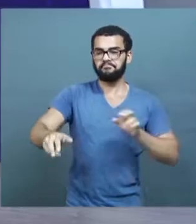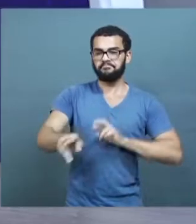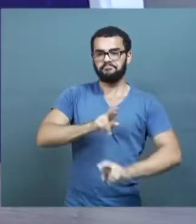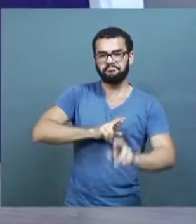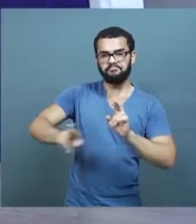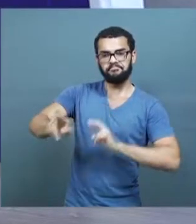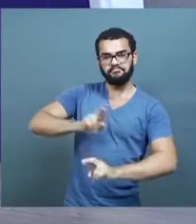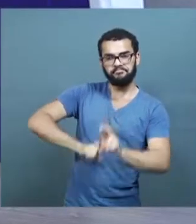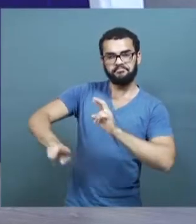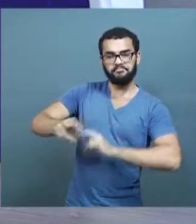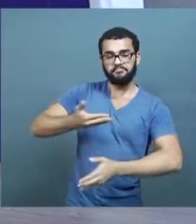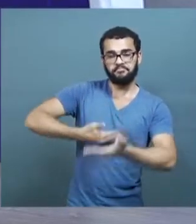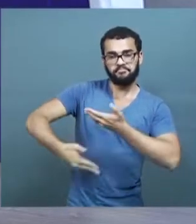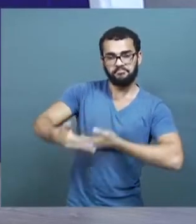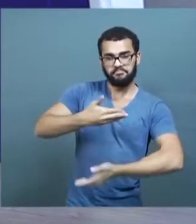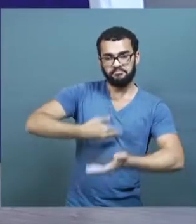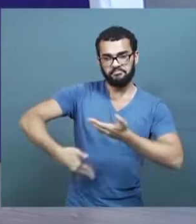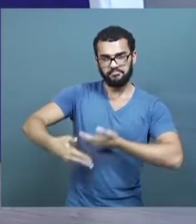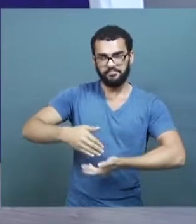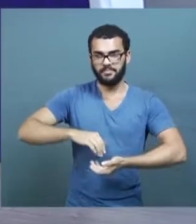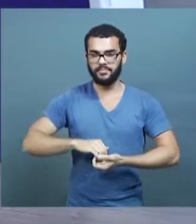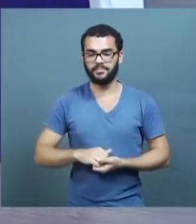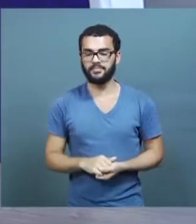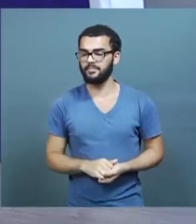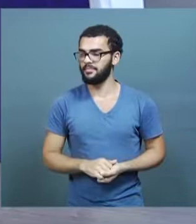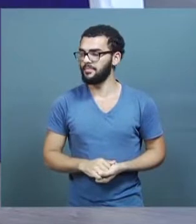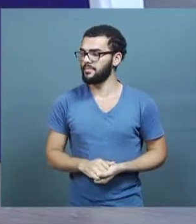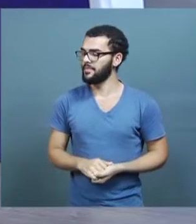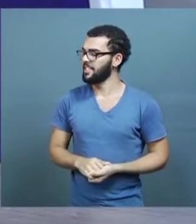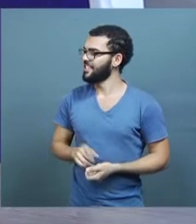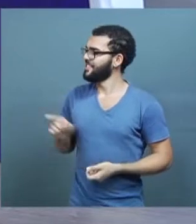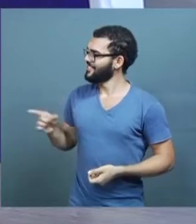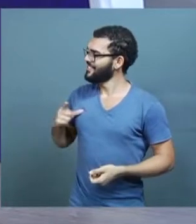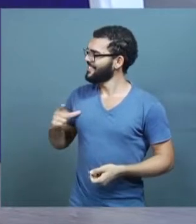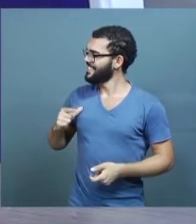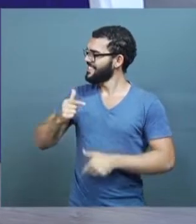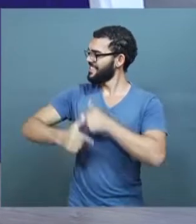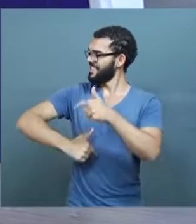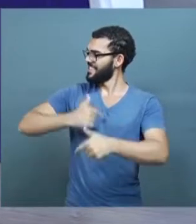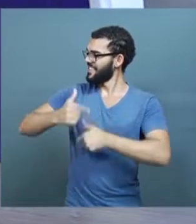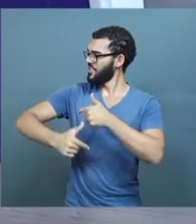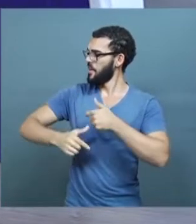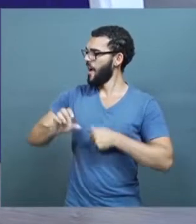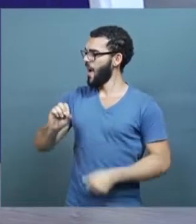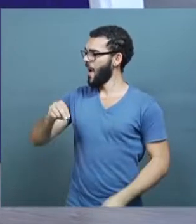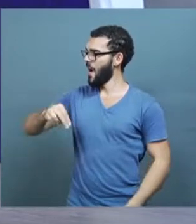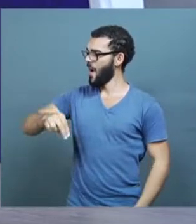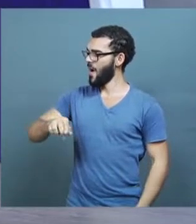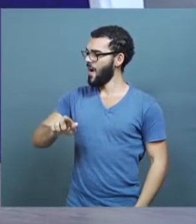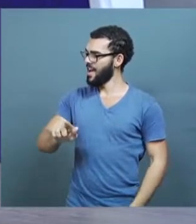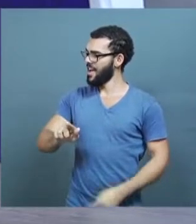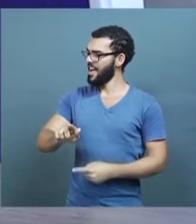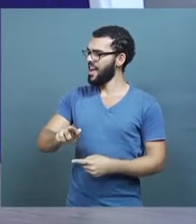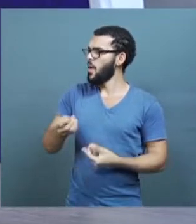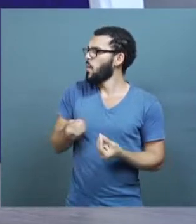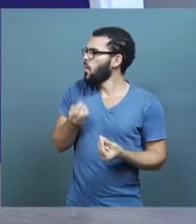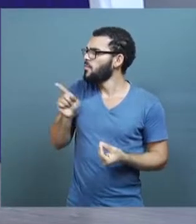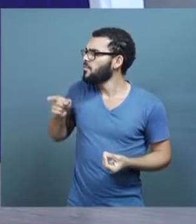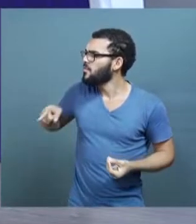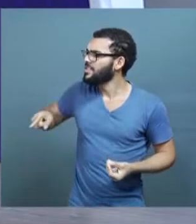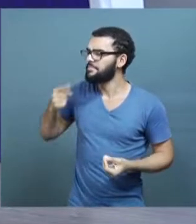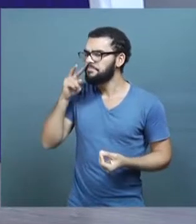Perfeito. Oswaldo, você que está dentro de uma ONG, como é que você percebe a participação da população, especialmente